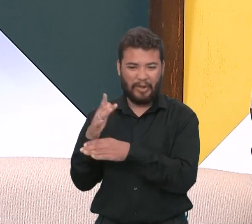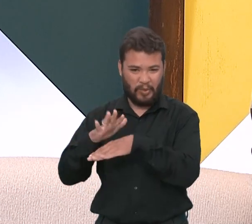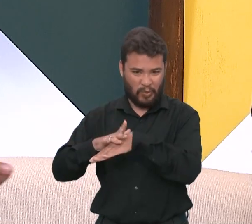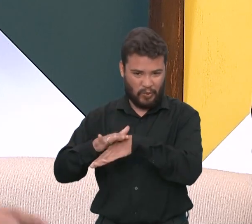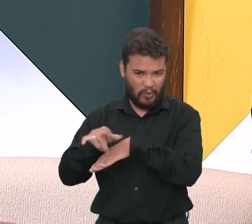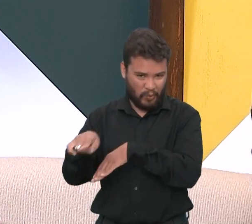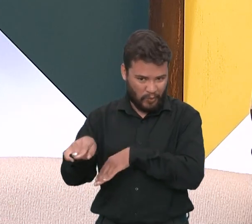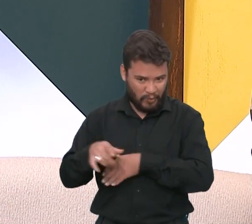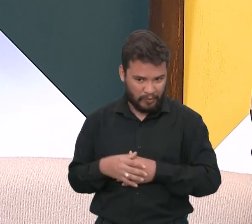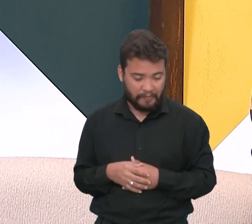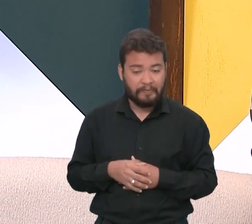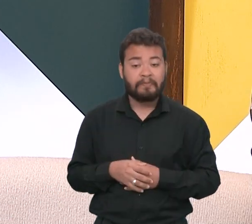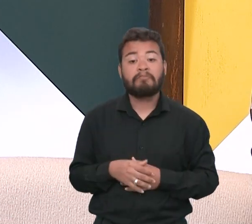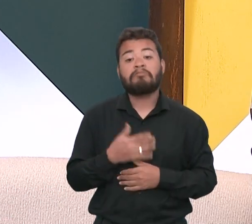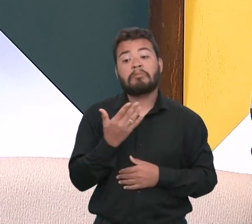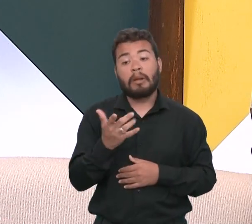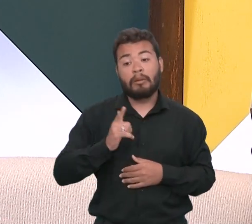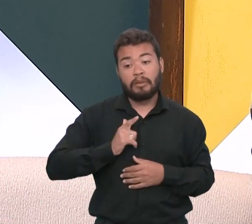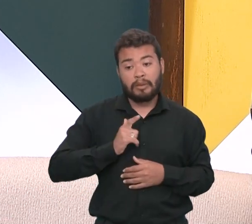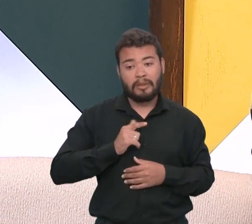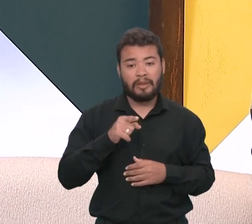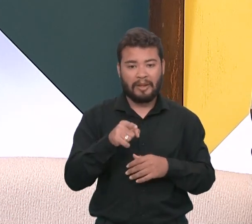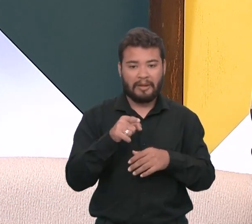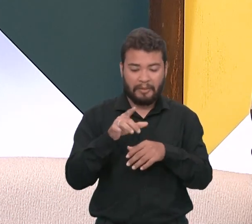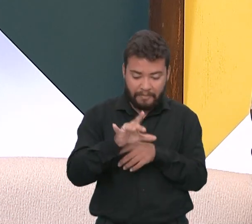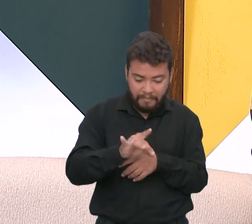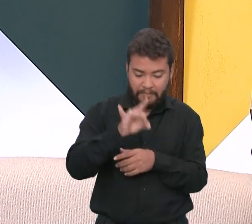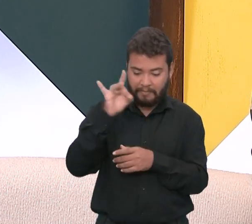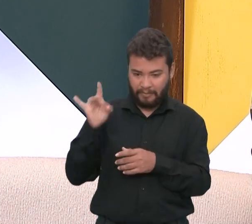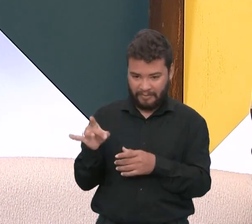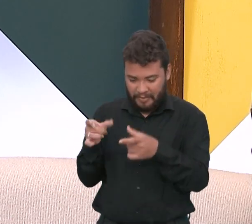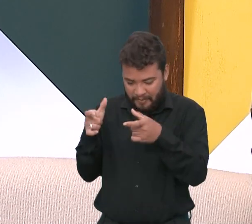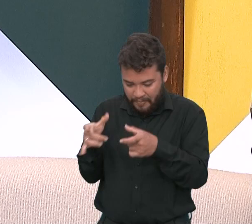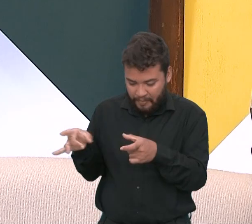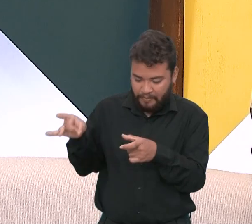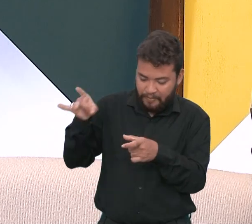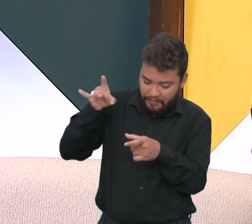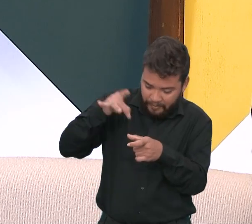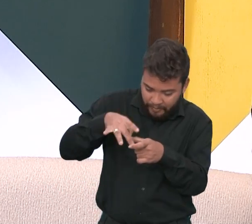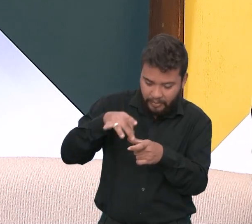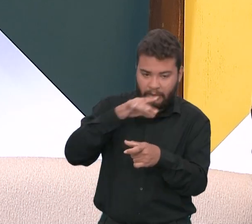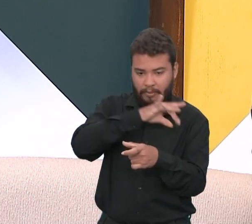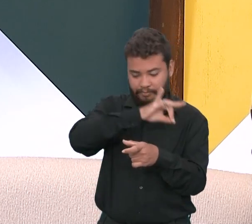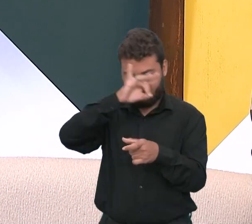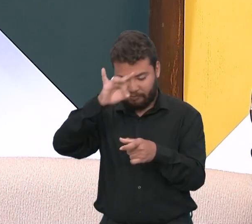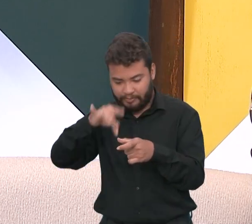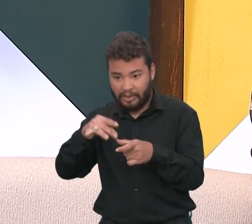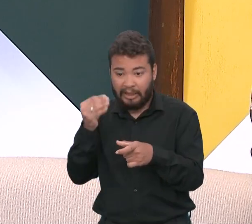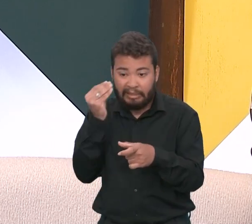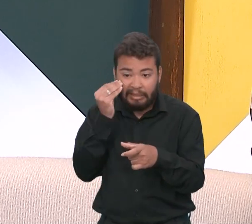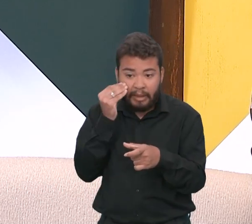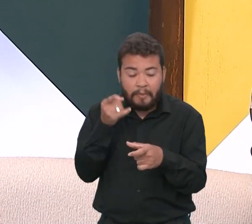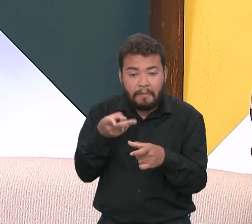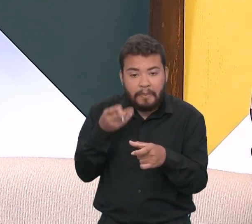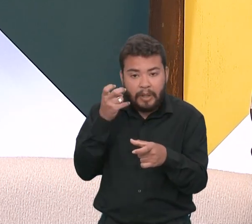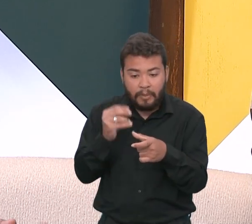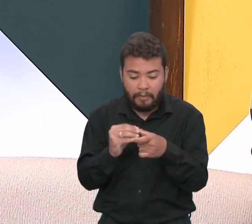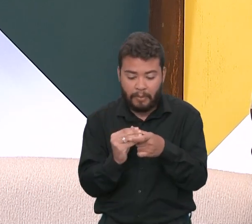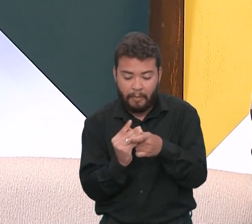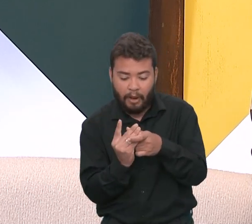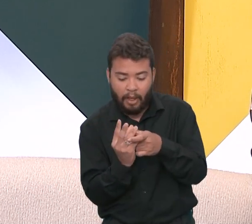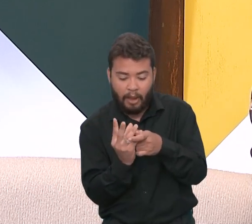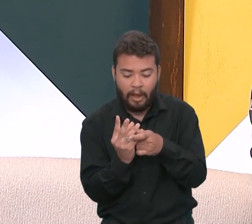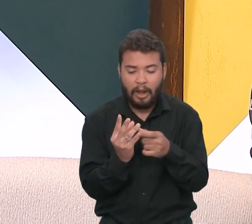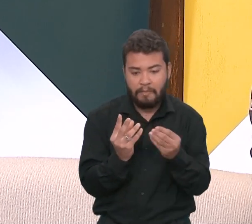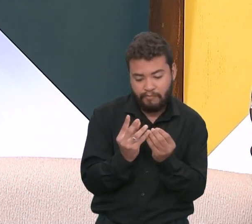ali o isolado daquele patógeno, inocula em uma placa de Petri e faz o teste de antagonismo, que é basicamente ver se o fungo vai crescer e conseguir combater o